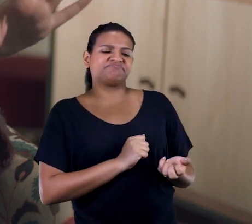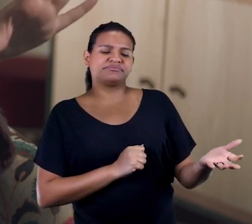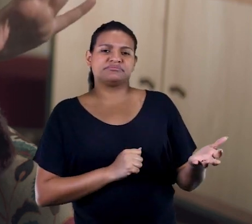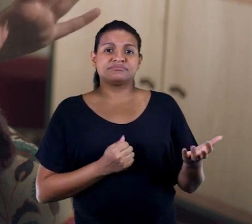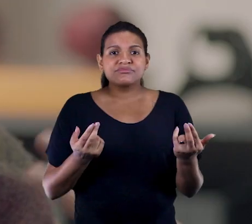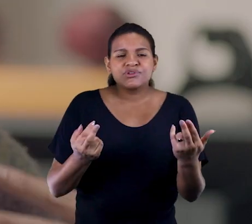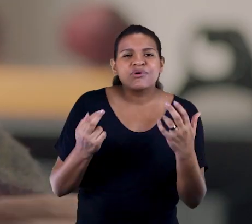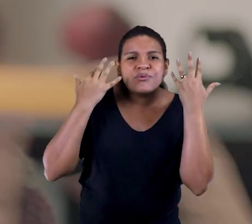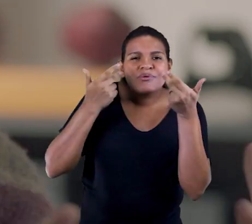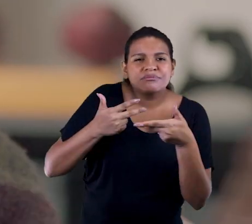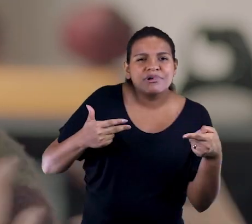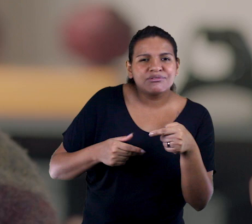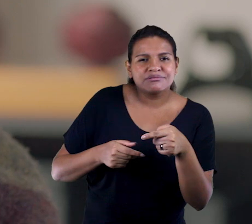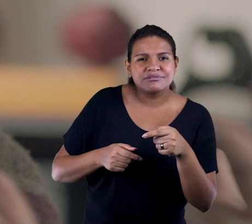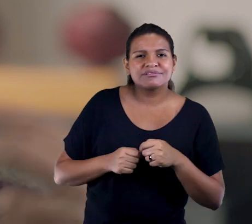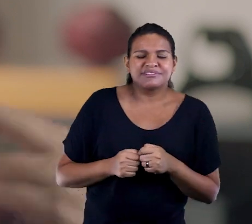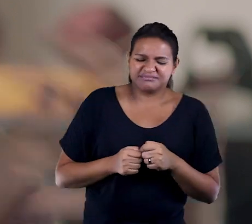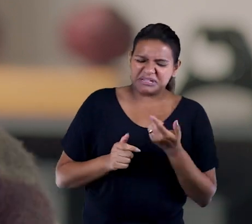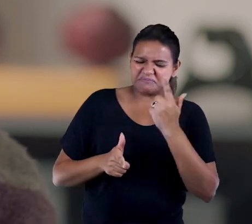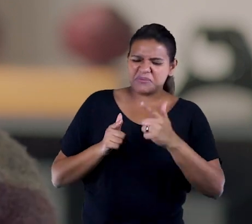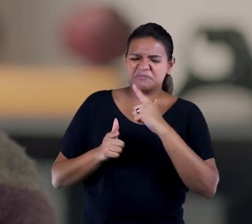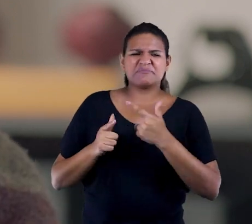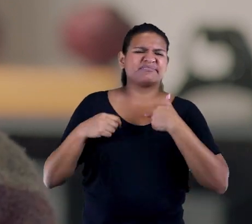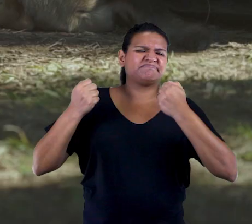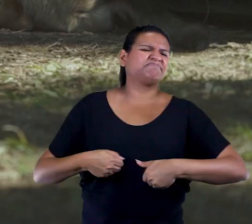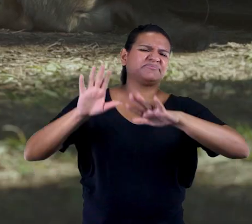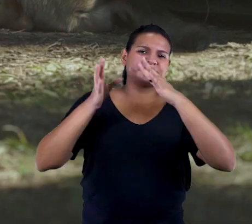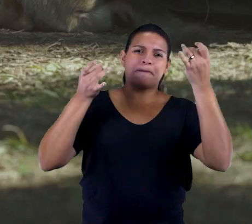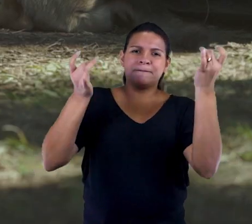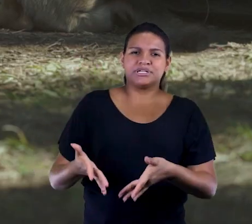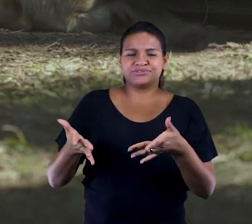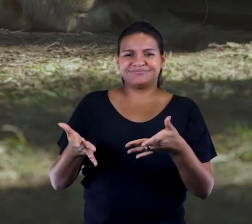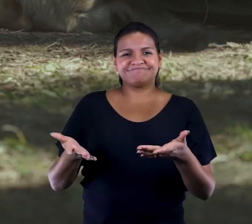aquele comportamento. Quando você abandona um animal, é a mesma coisa. Me livrei desse problema.